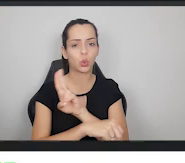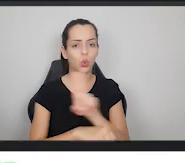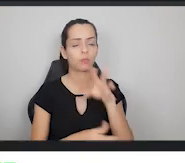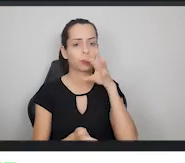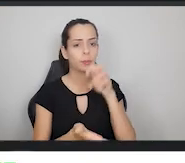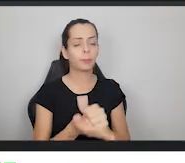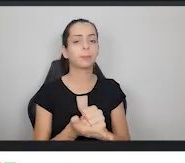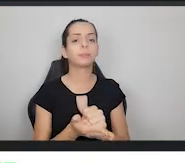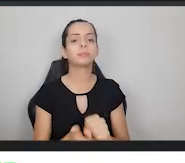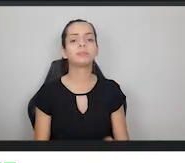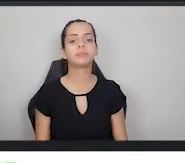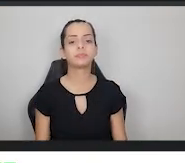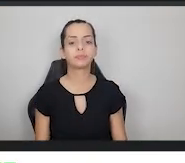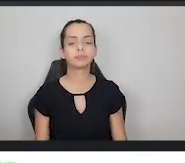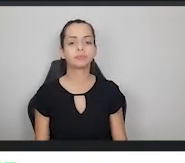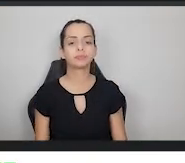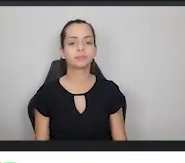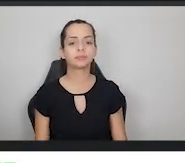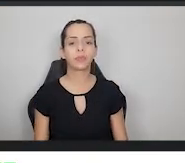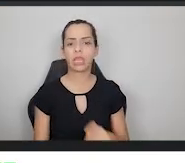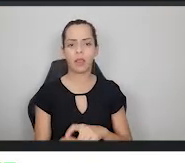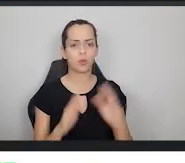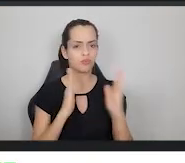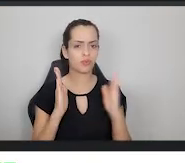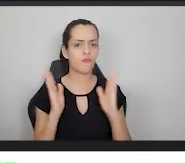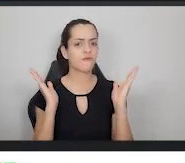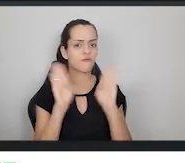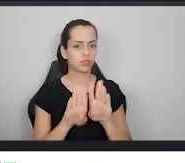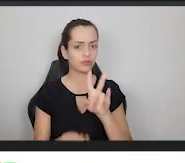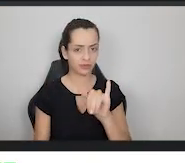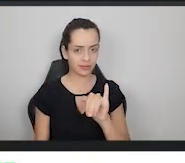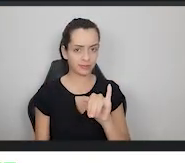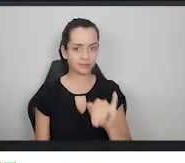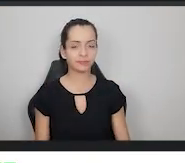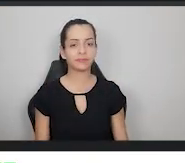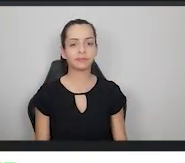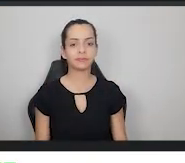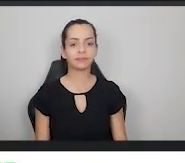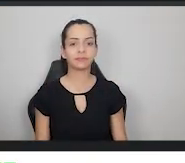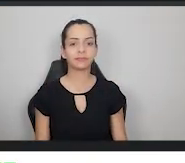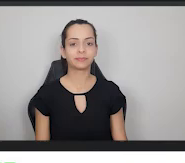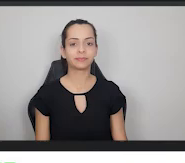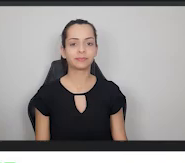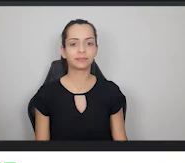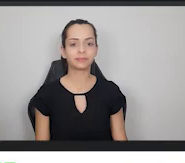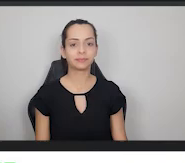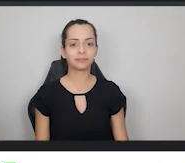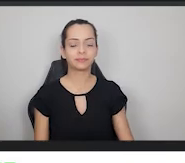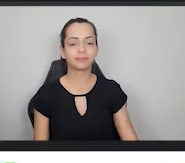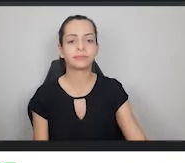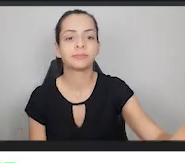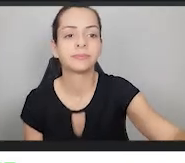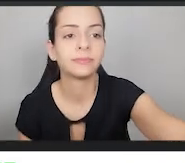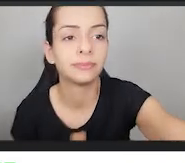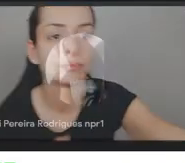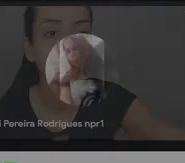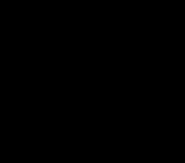Obrigada. Com certeza foi muito, muito válida a sua apresentação. E é isso, muito obrigada, até mais.